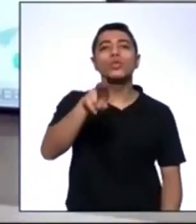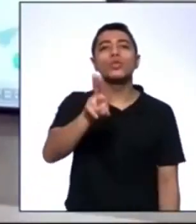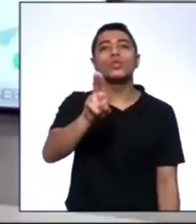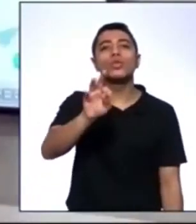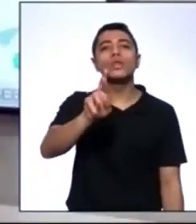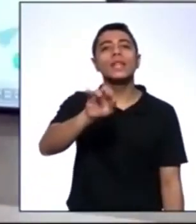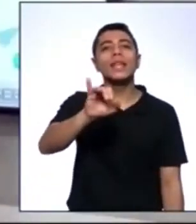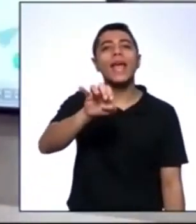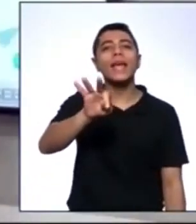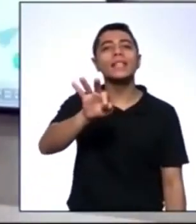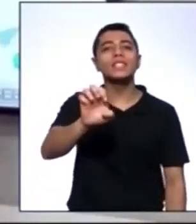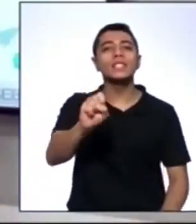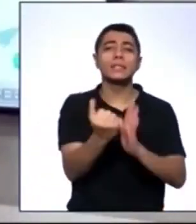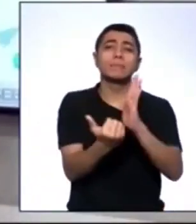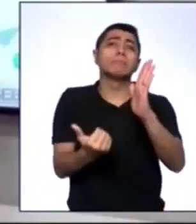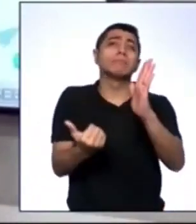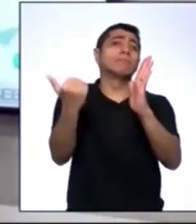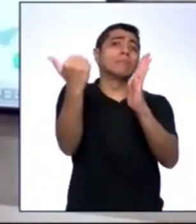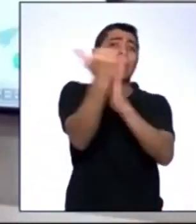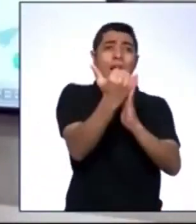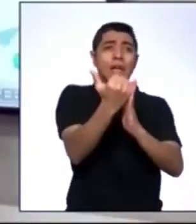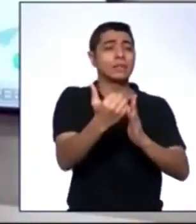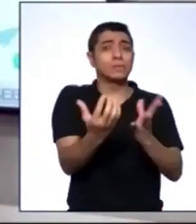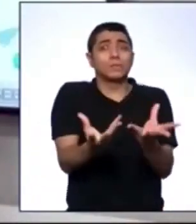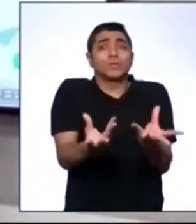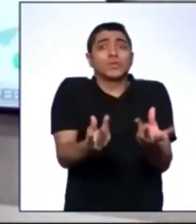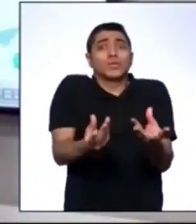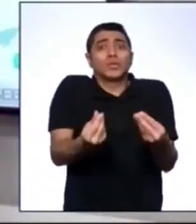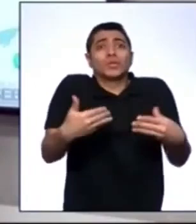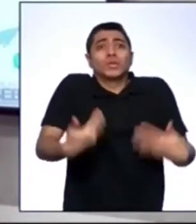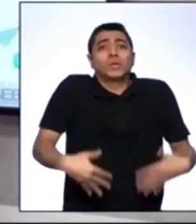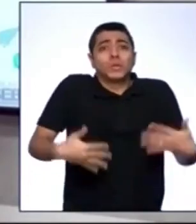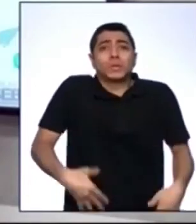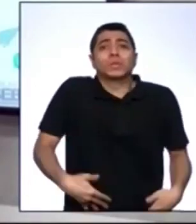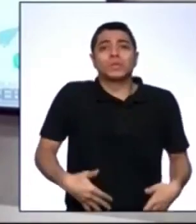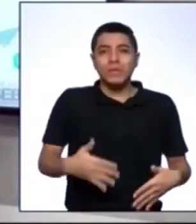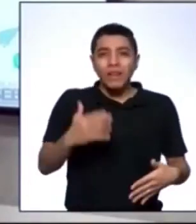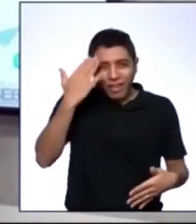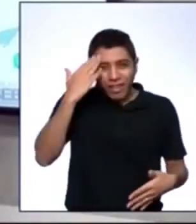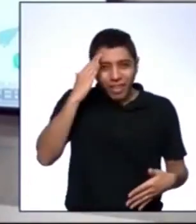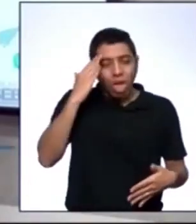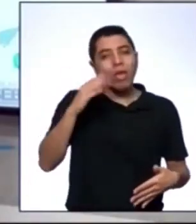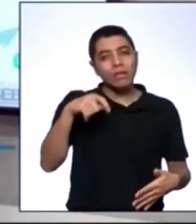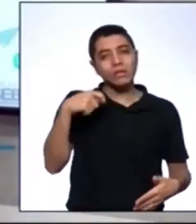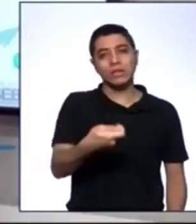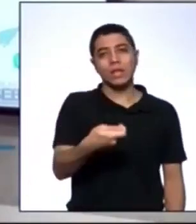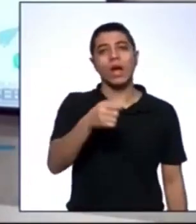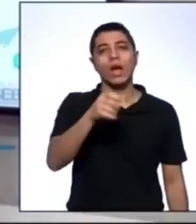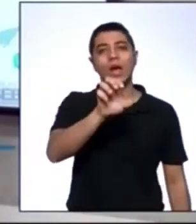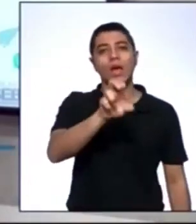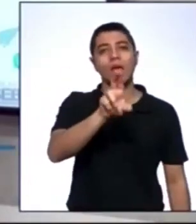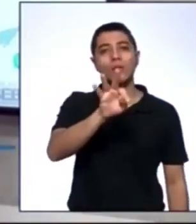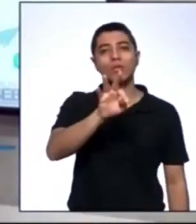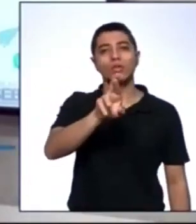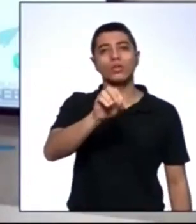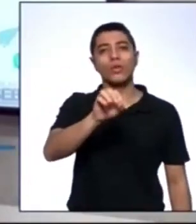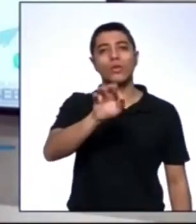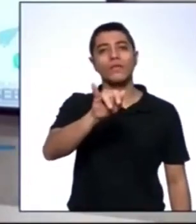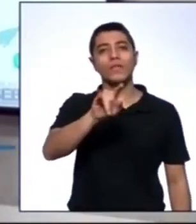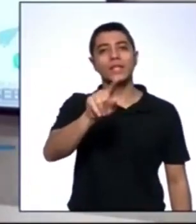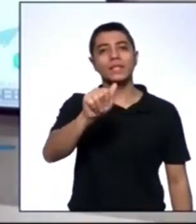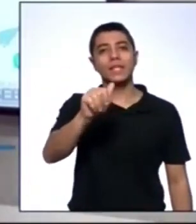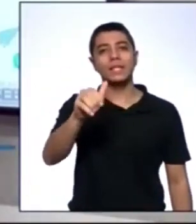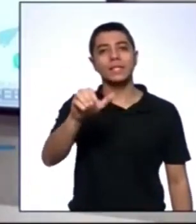Eutrofização é o excesso de nutrientes em um ambiente. Geralmente sais